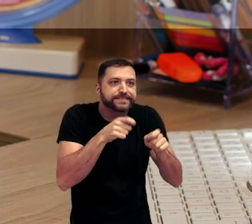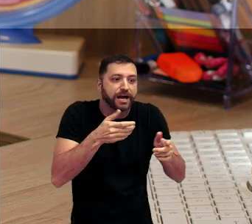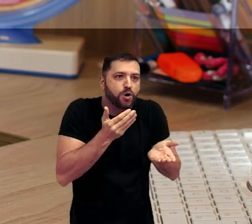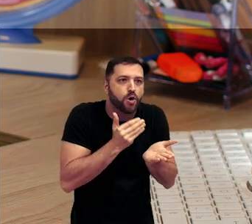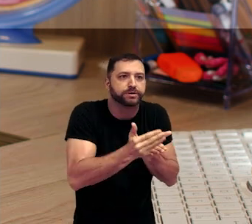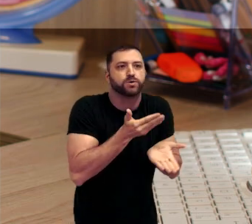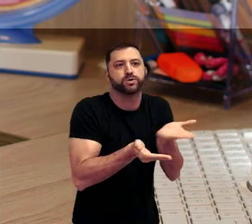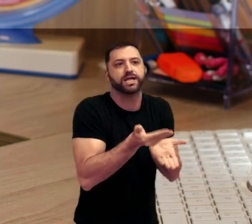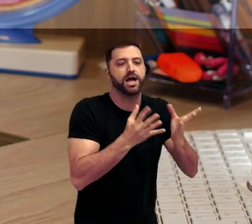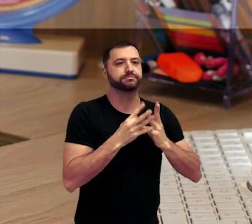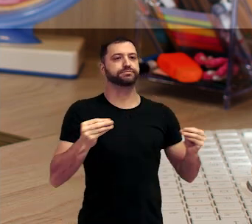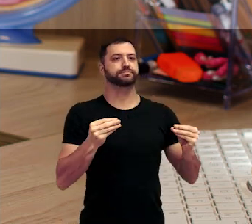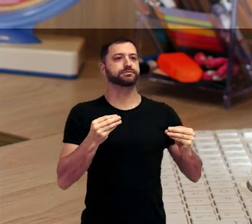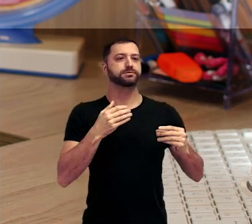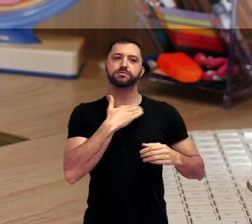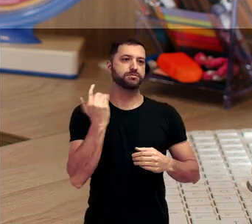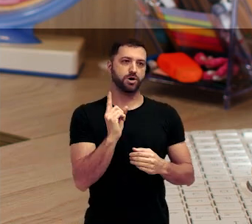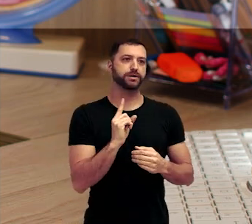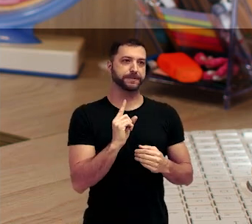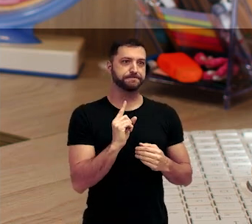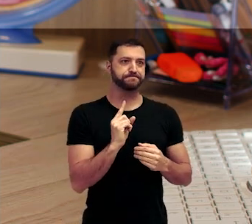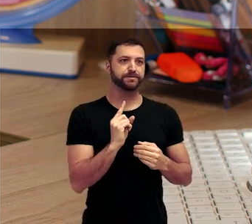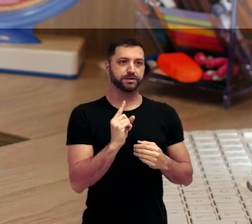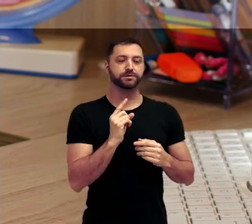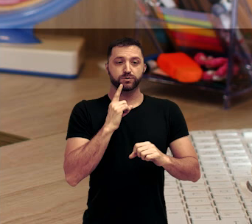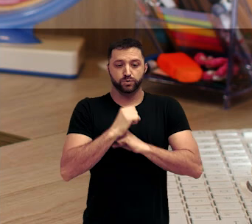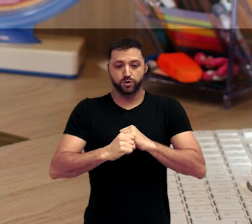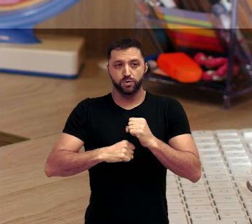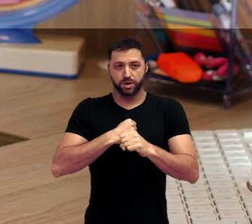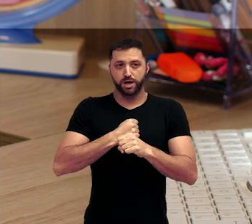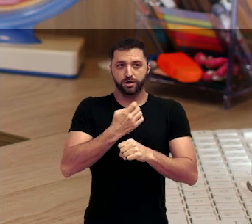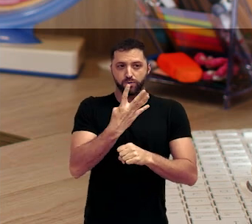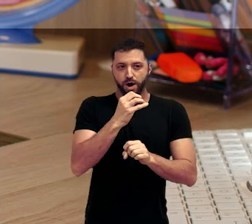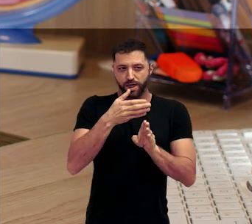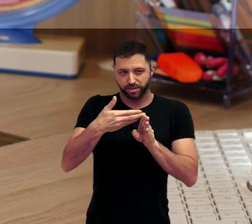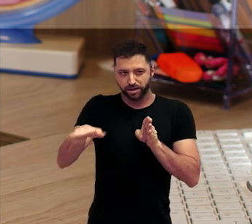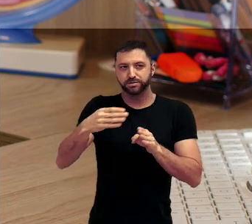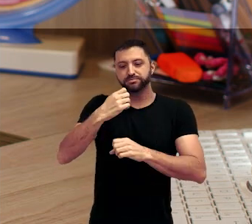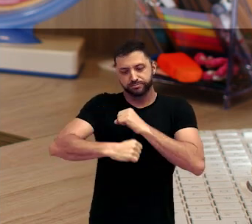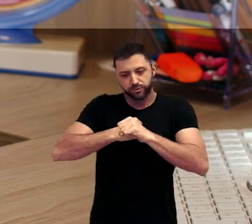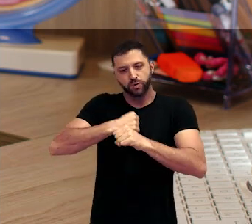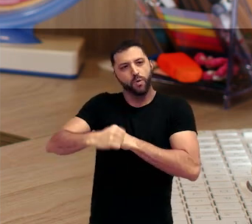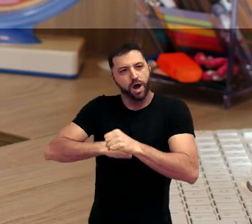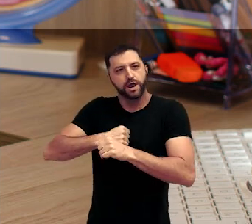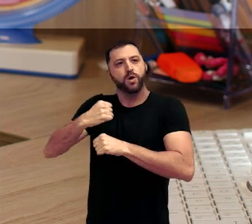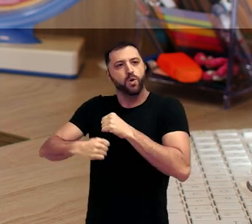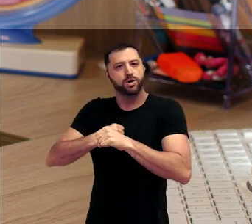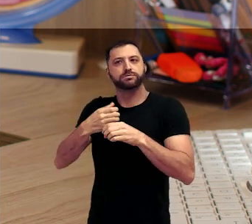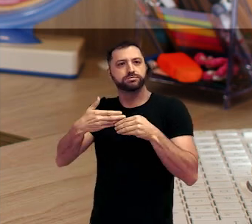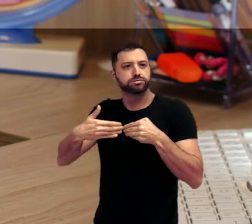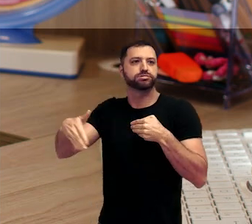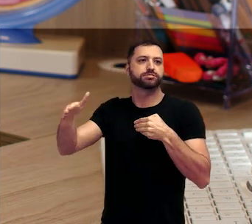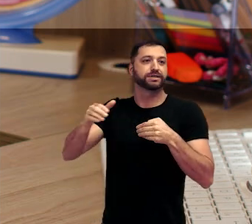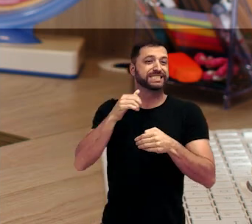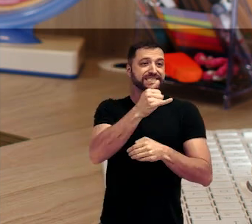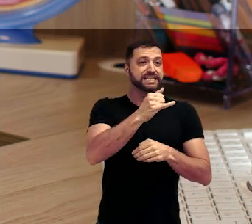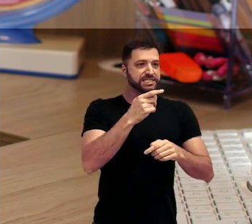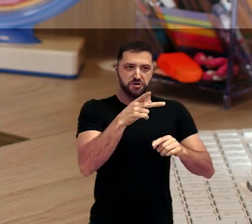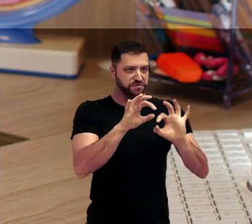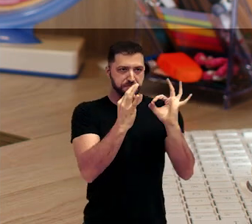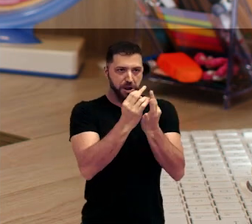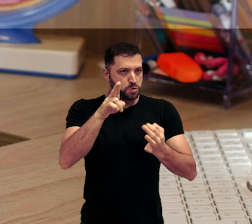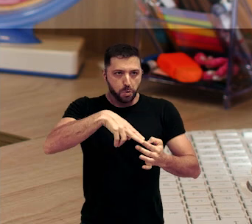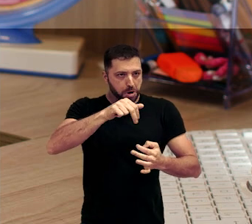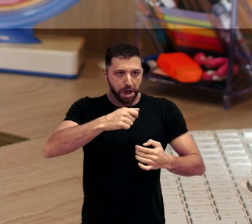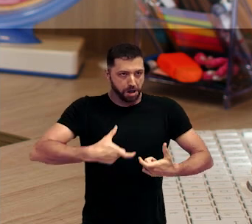inicial, que são com as microcalcificações. Então, autoexame para você se conhecer e mamografia anualmente. Isso